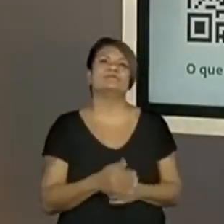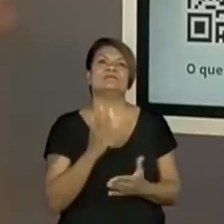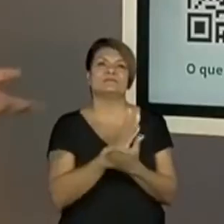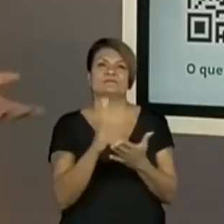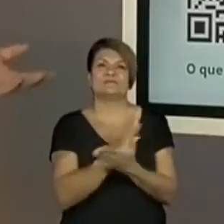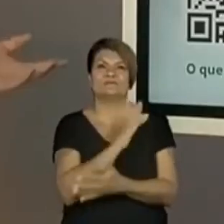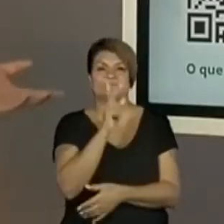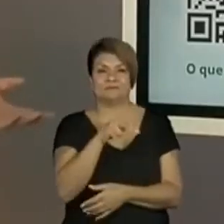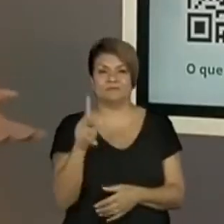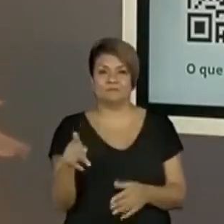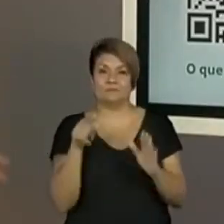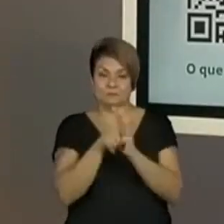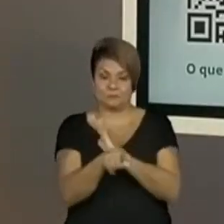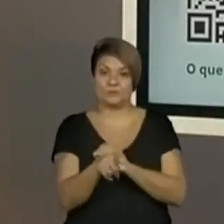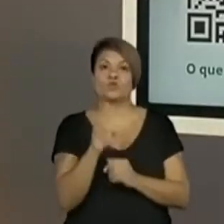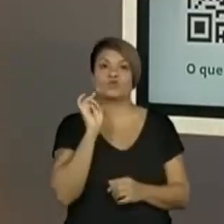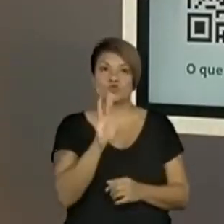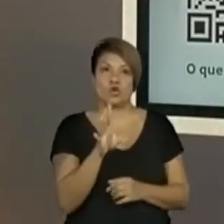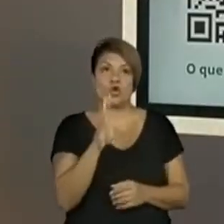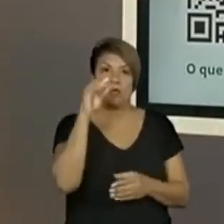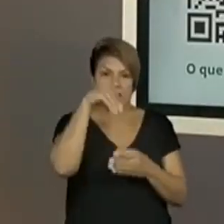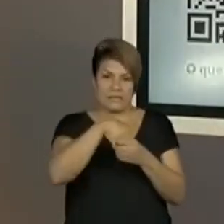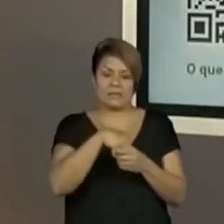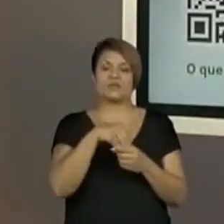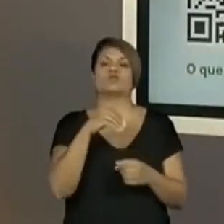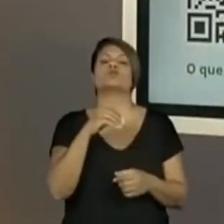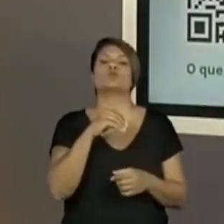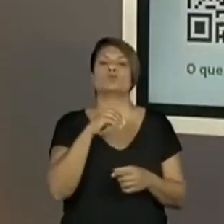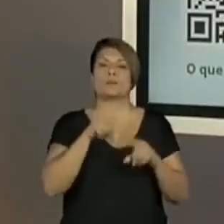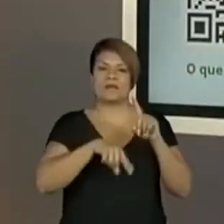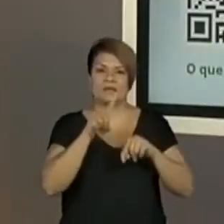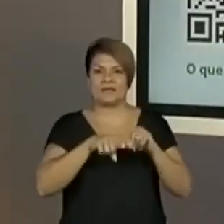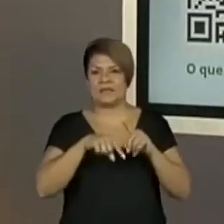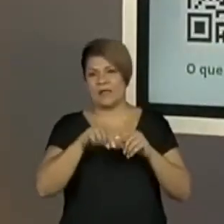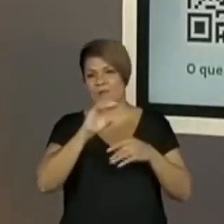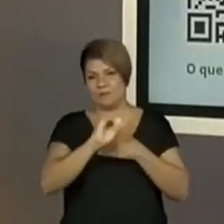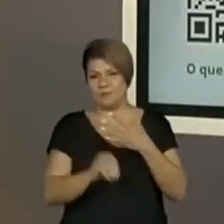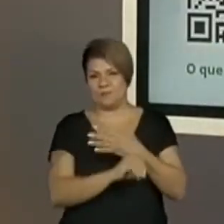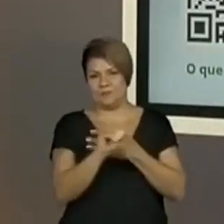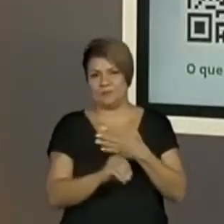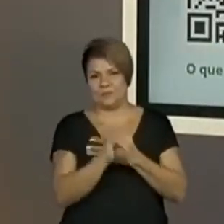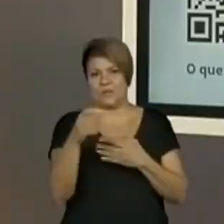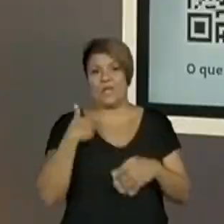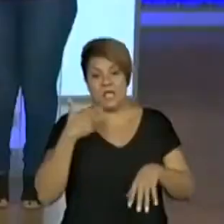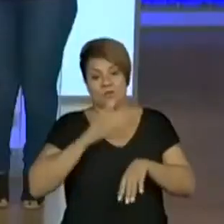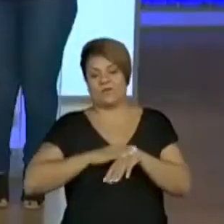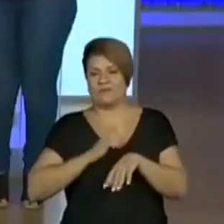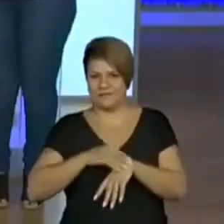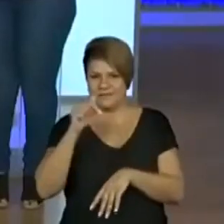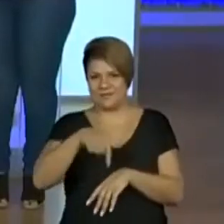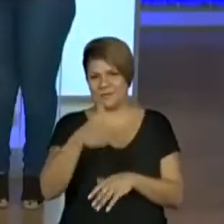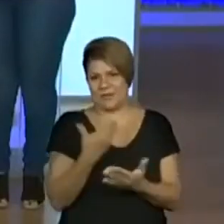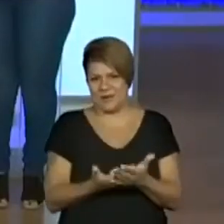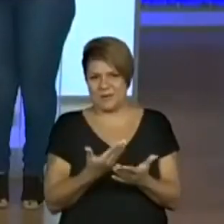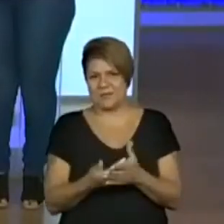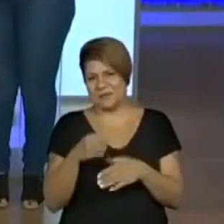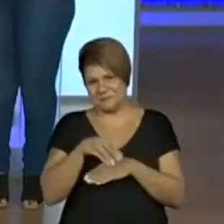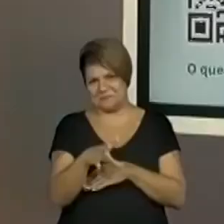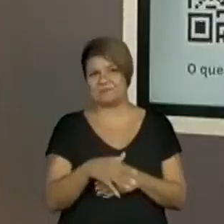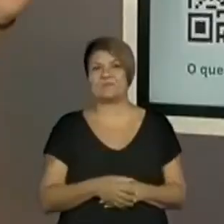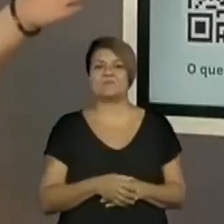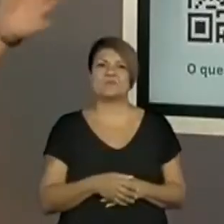essa história só vai estar no repositório do material. Por quê? Porque ela foi feita por mim aqui para a aula, né, professor? Perfeito. A gente